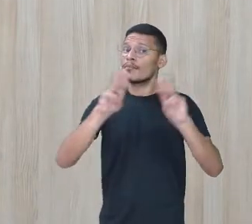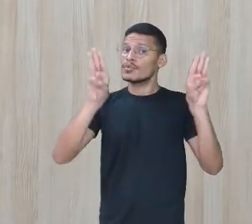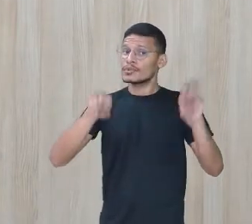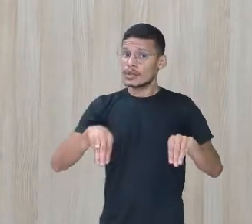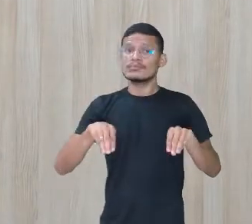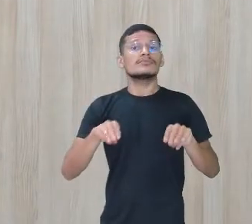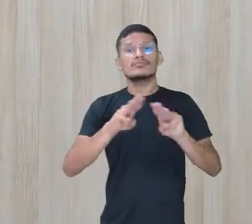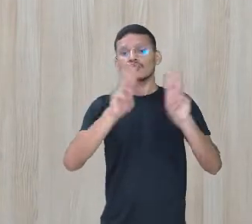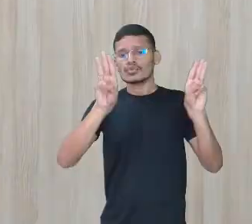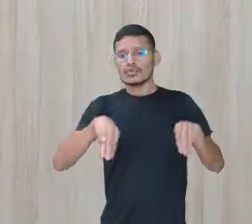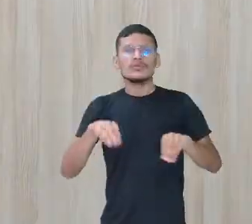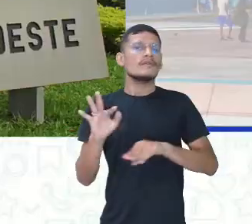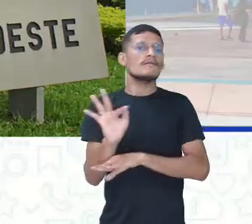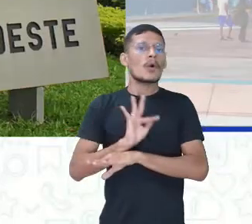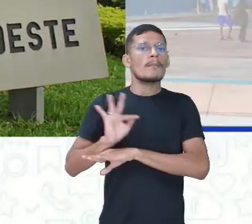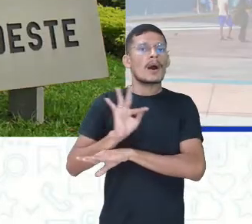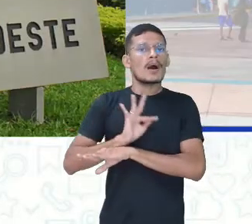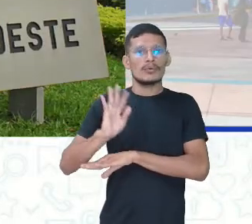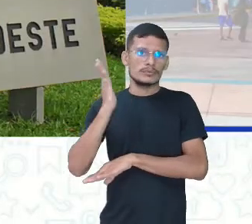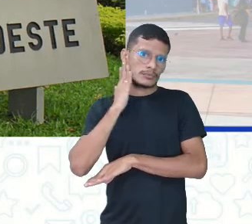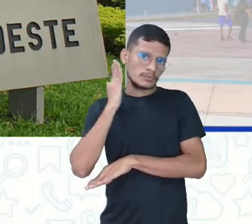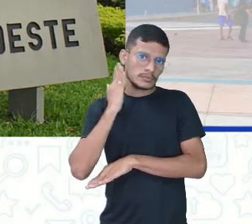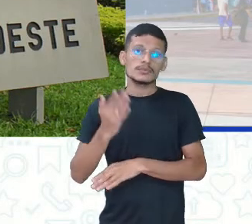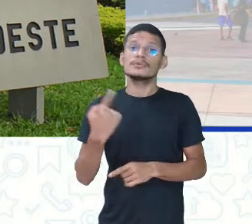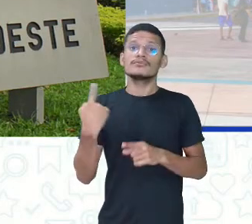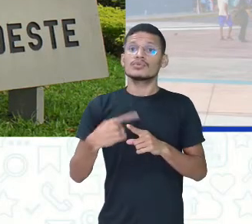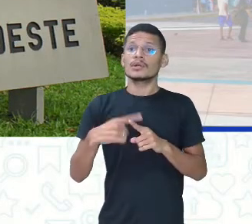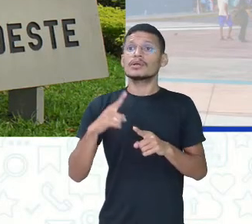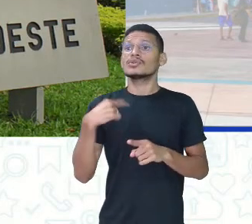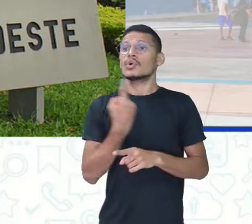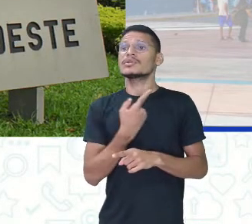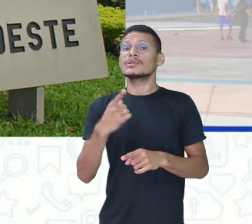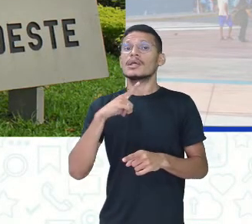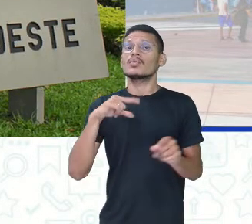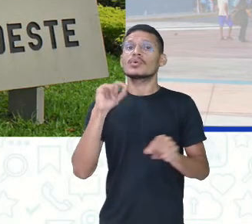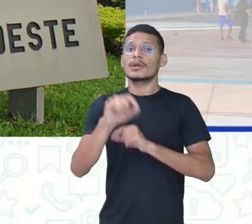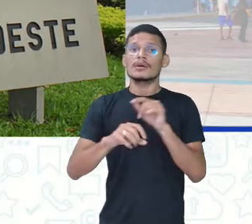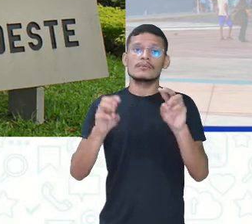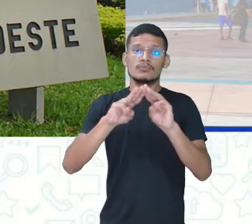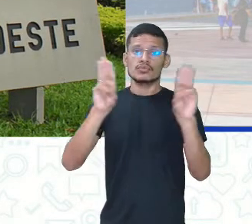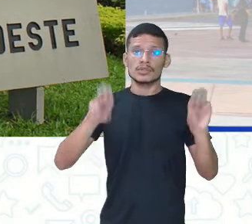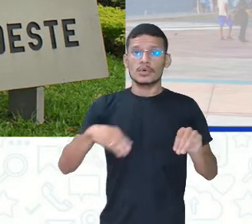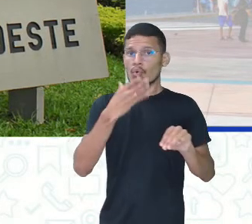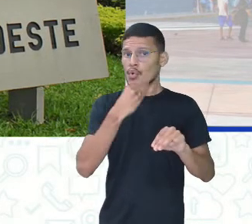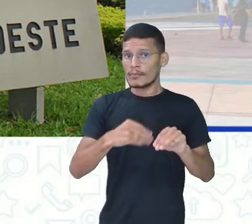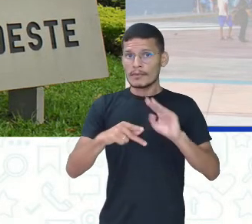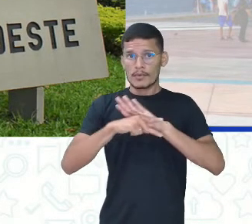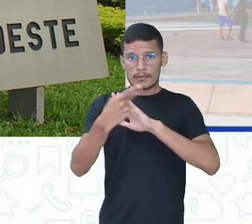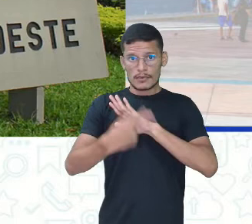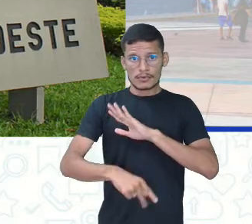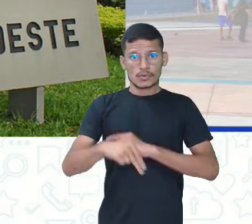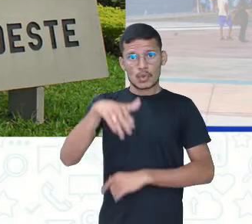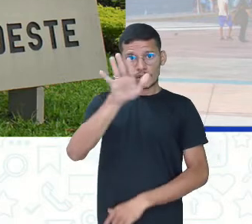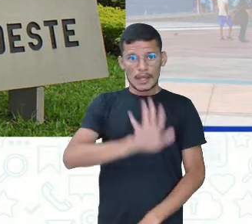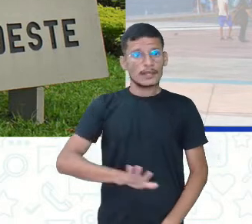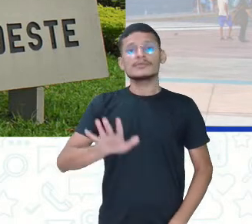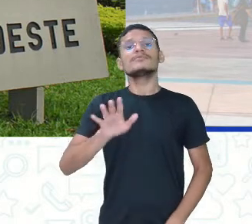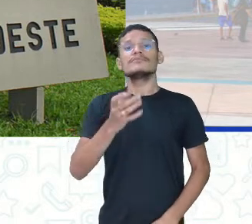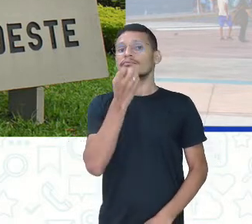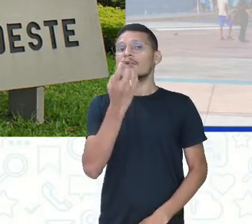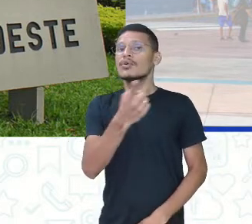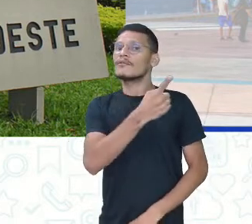O museu é um lugar formal de memória. A gente tem aí o Museu do Homem do Nordeste, um museu muito importante da nossa cidade, que vale muito a pena